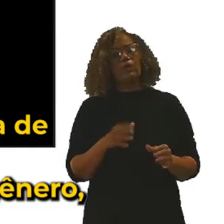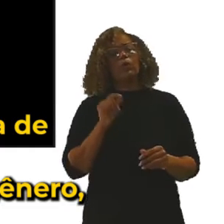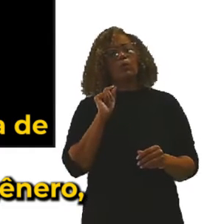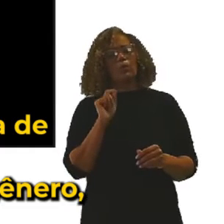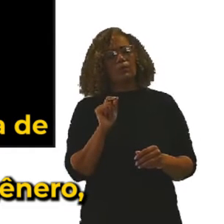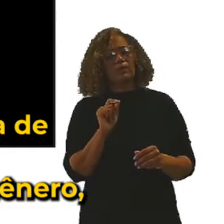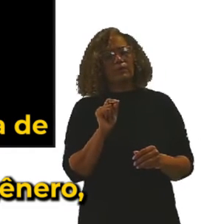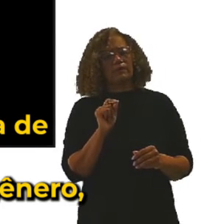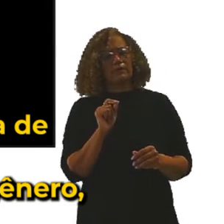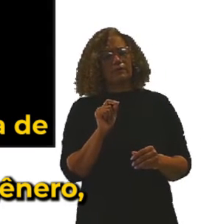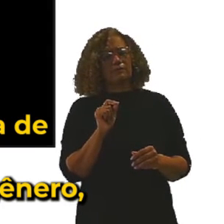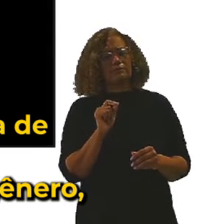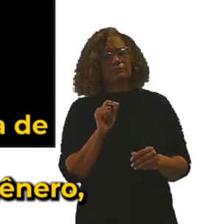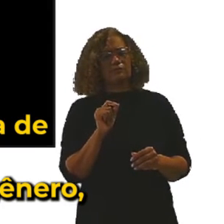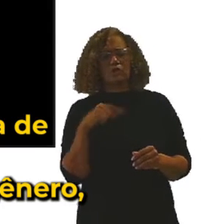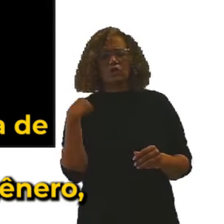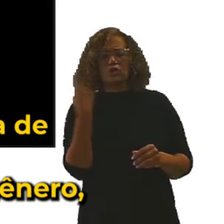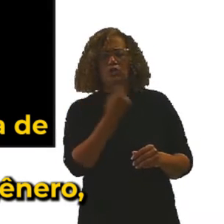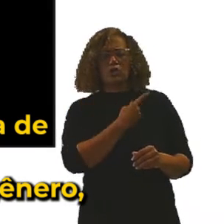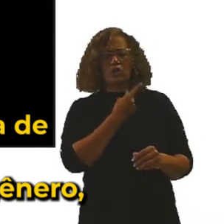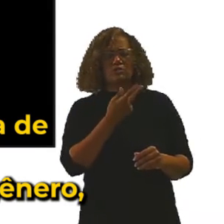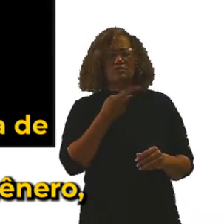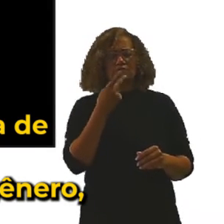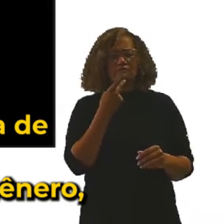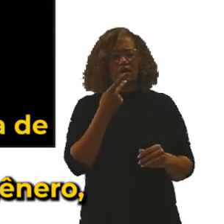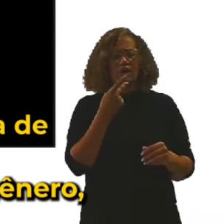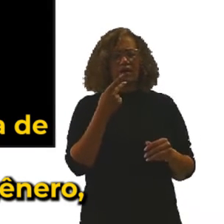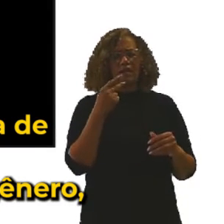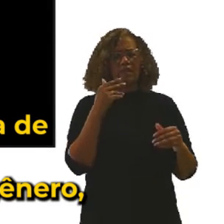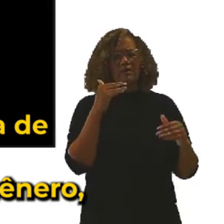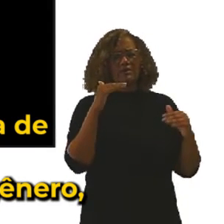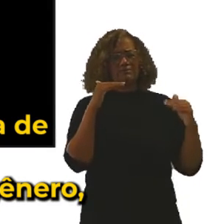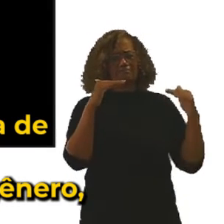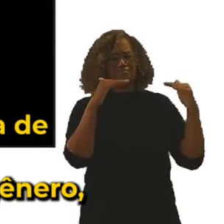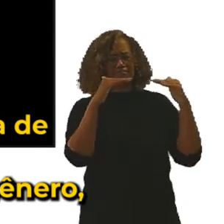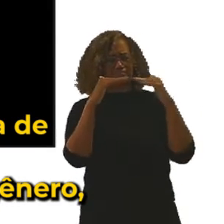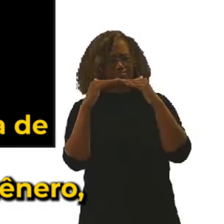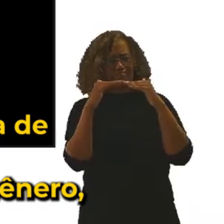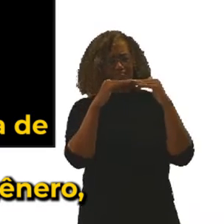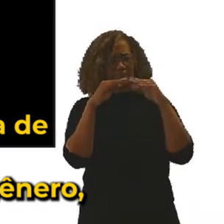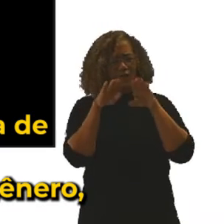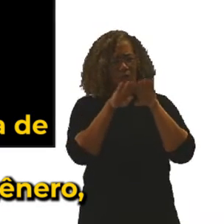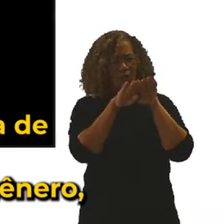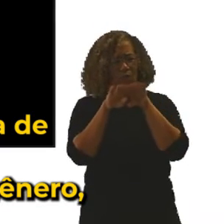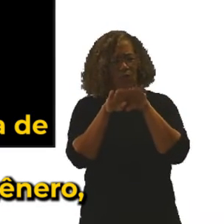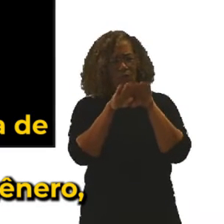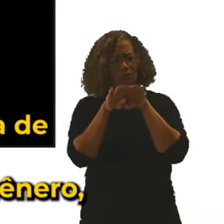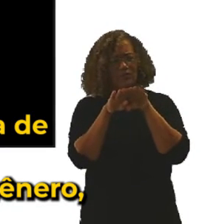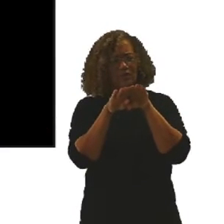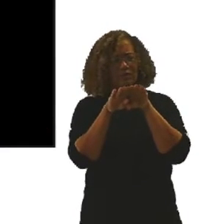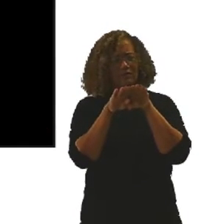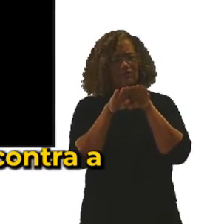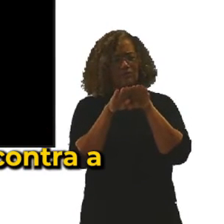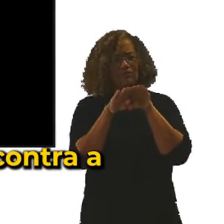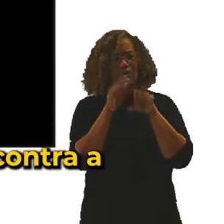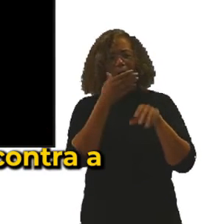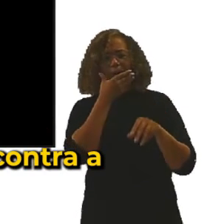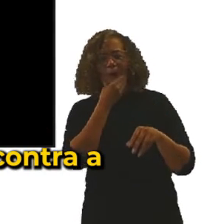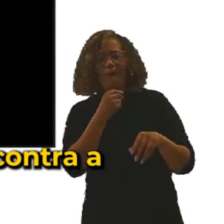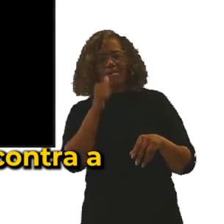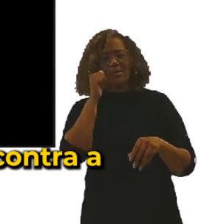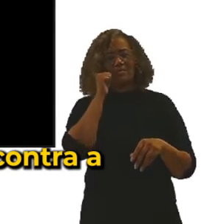que quando a gente fala de igualdade de gênero, porque quando falamos de igualdade de gênero,